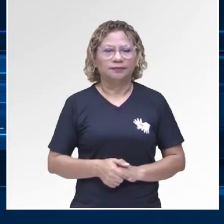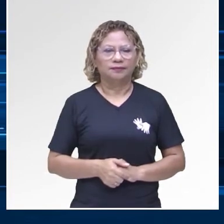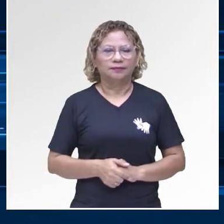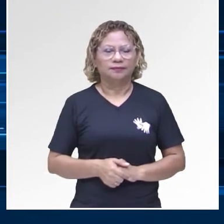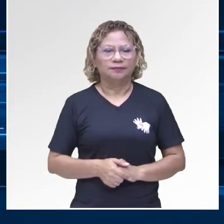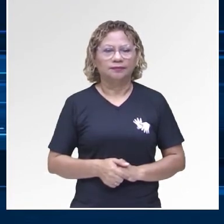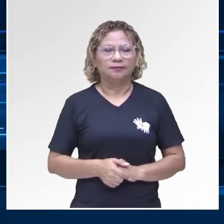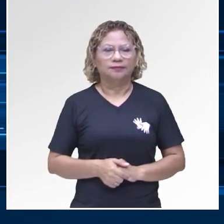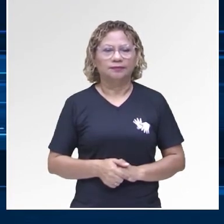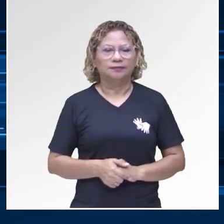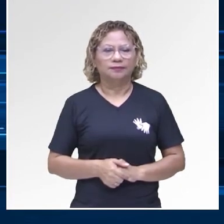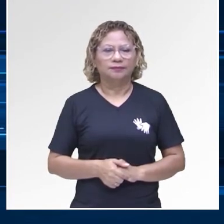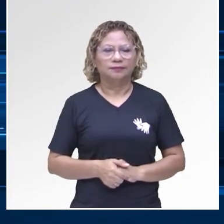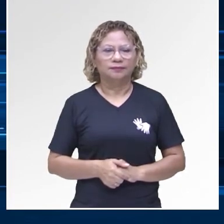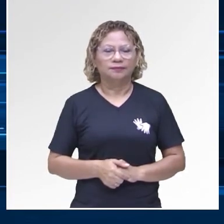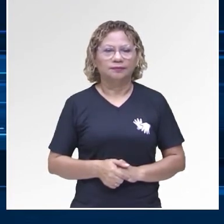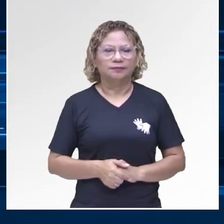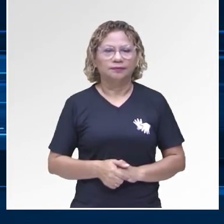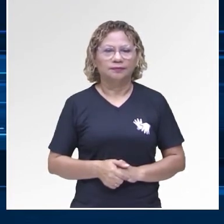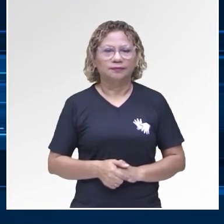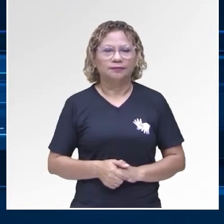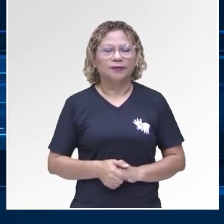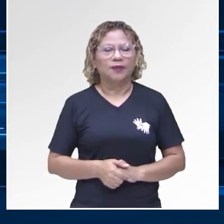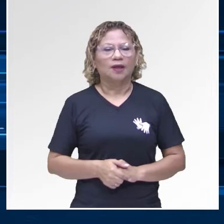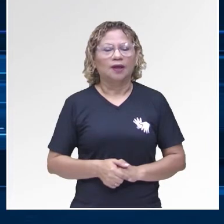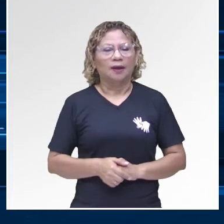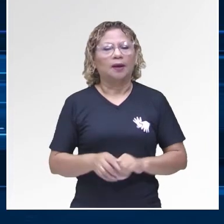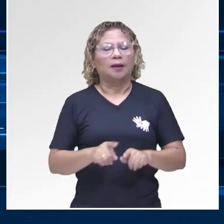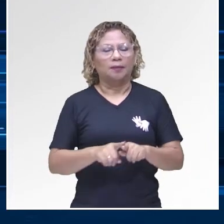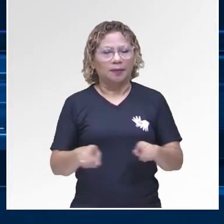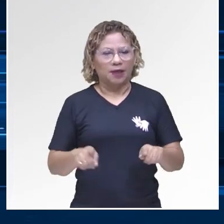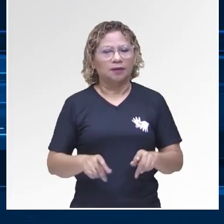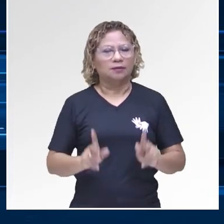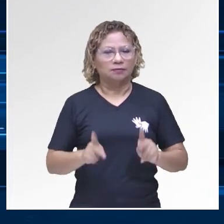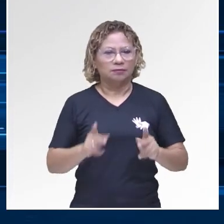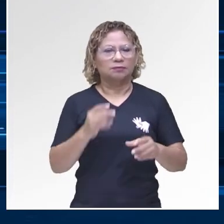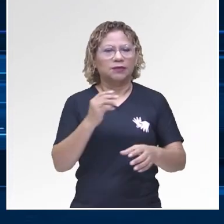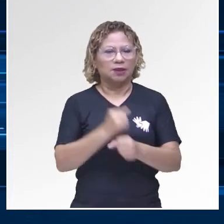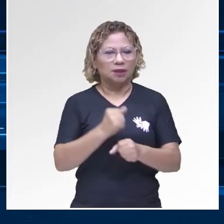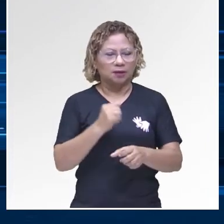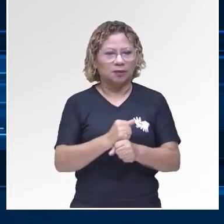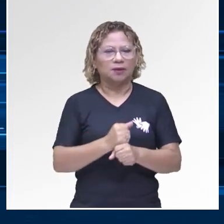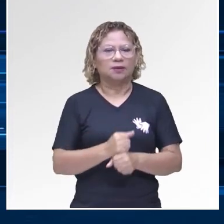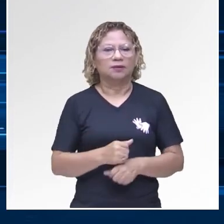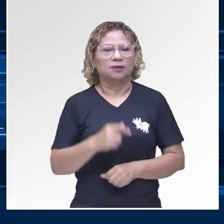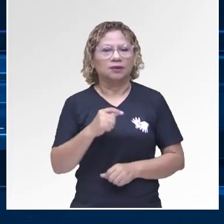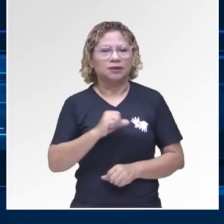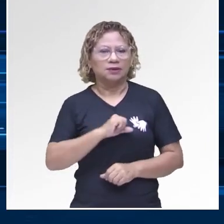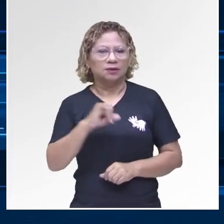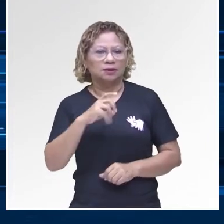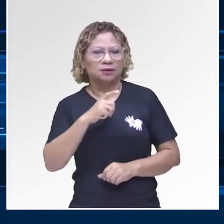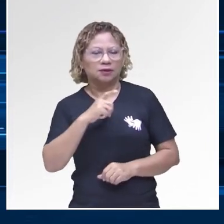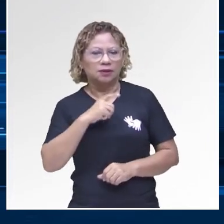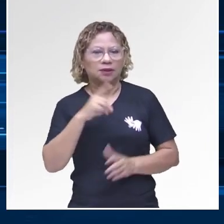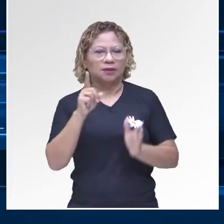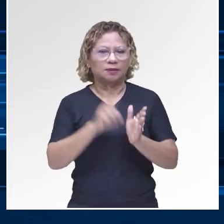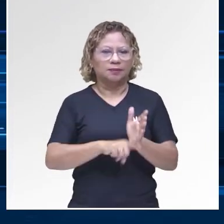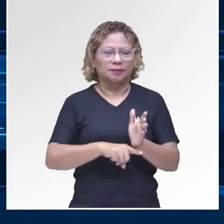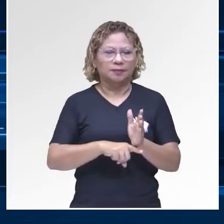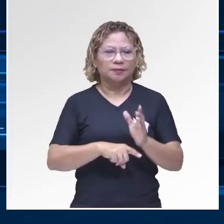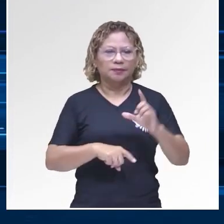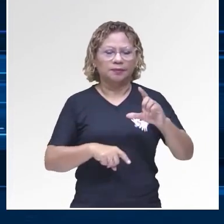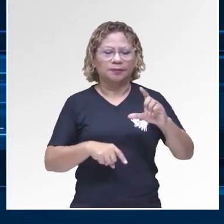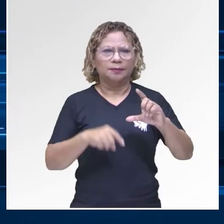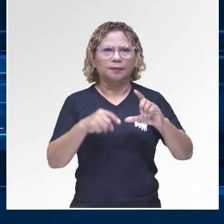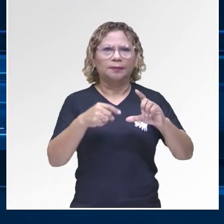35. Né? Se eu for calcular aqui, né? Aqui é menos 10, mais 3 menos 7, mais